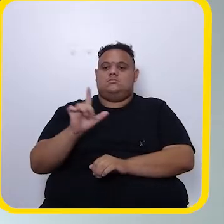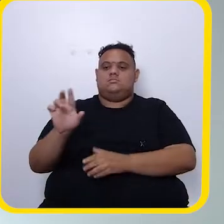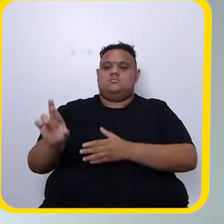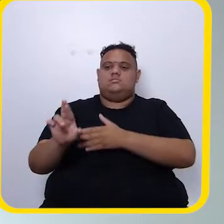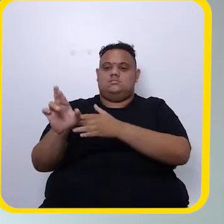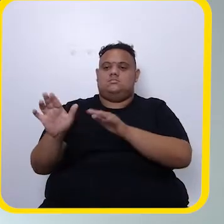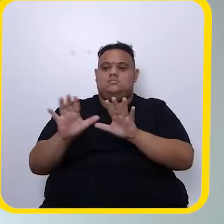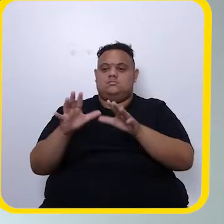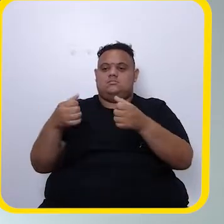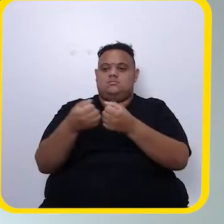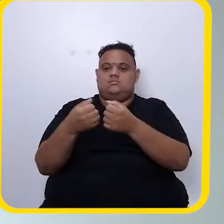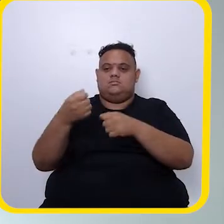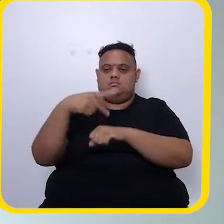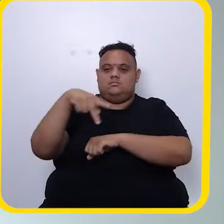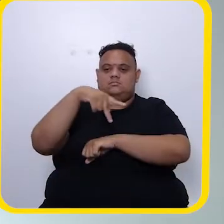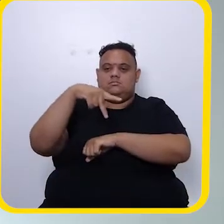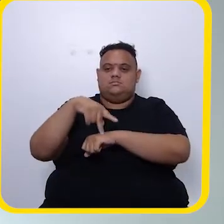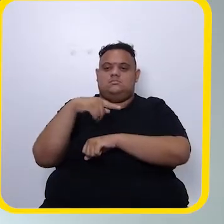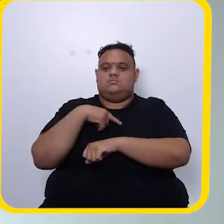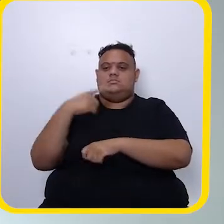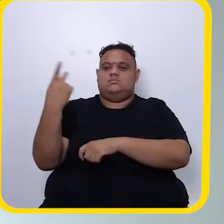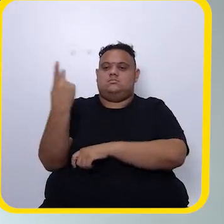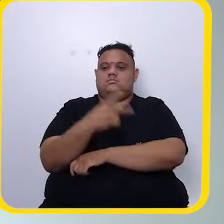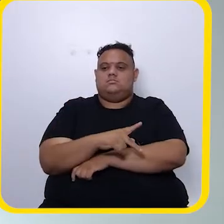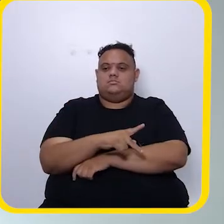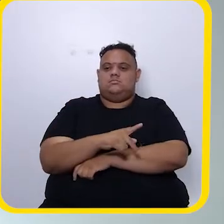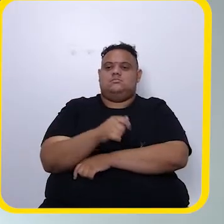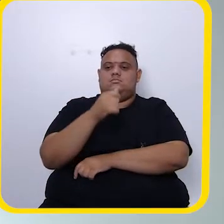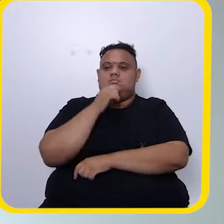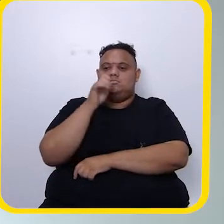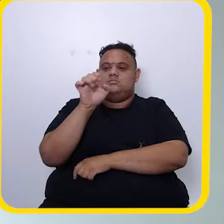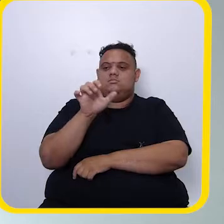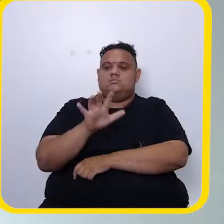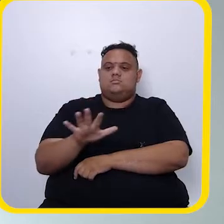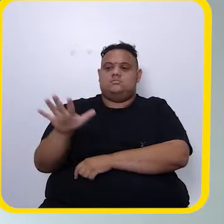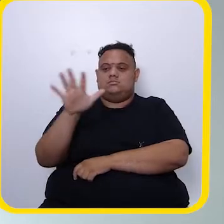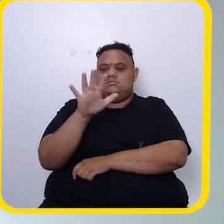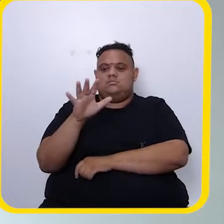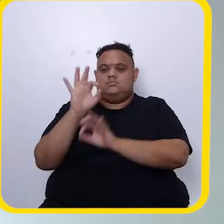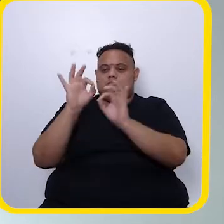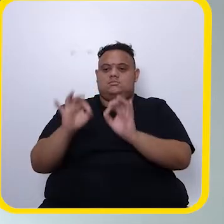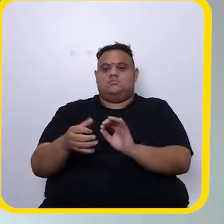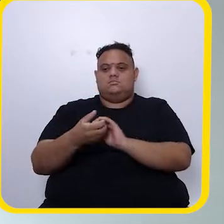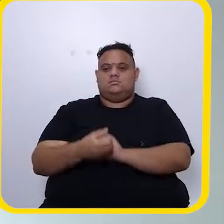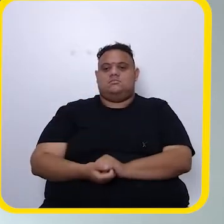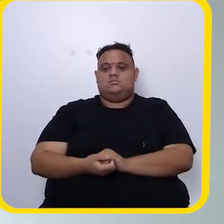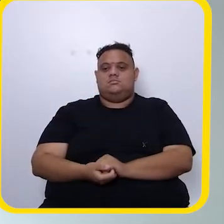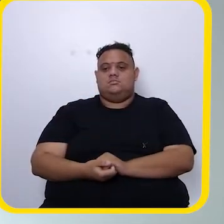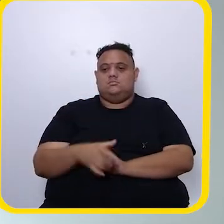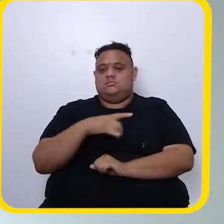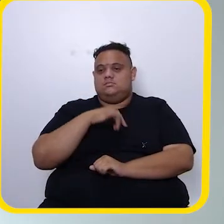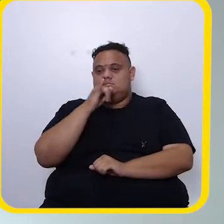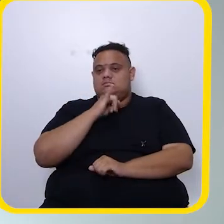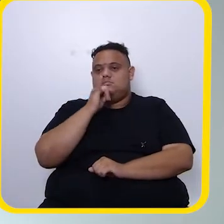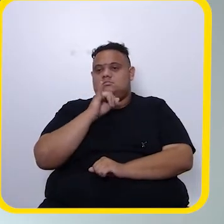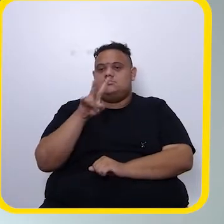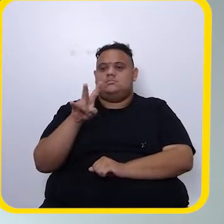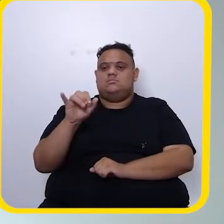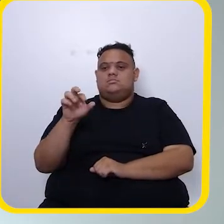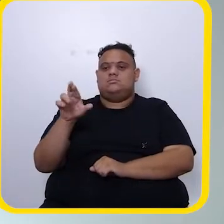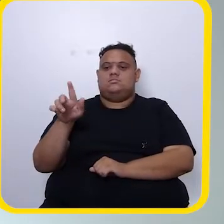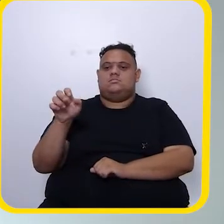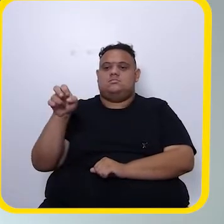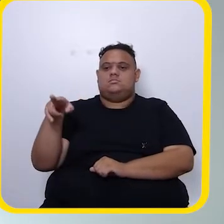aos seus respectivos países, que a maioria deles estão na Europa. Então, nós temos aí, por exemplo, as